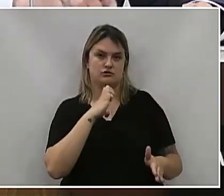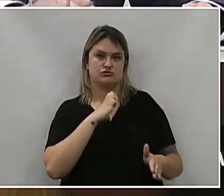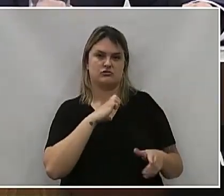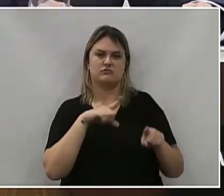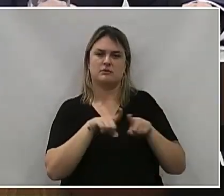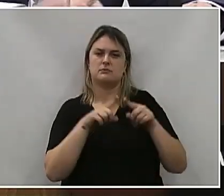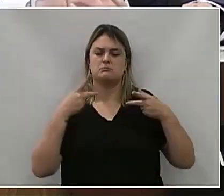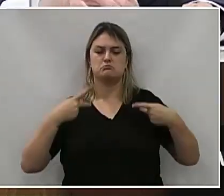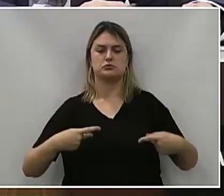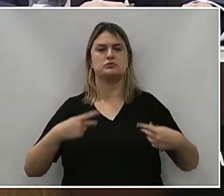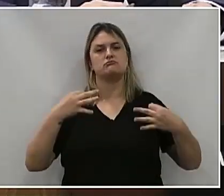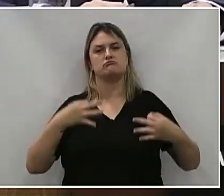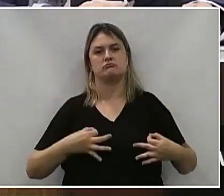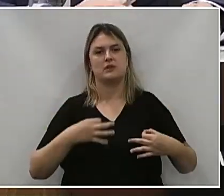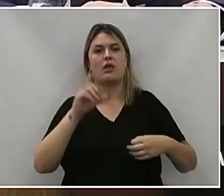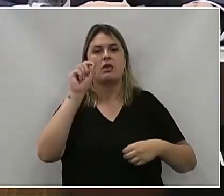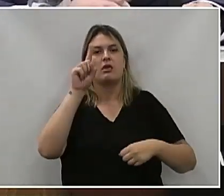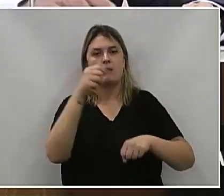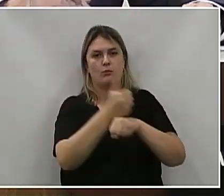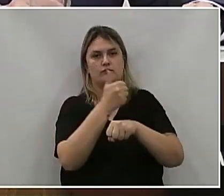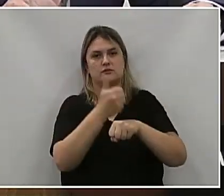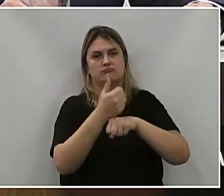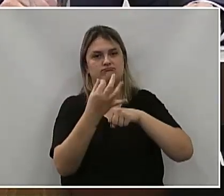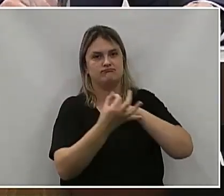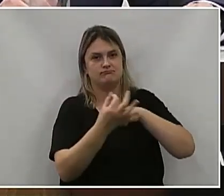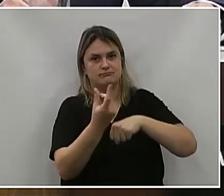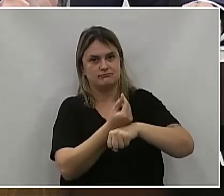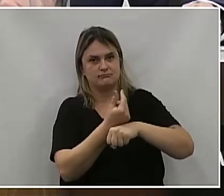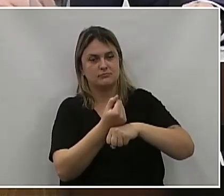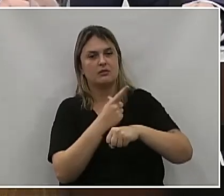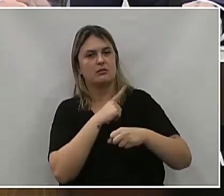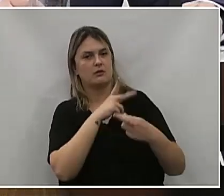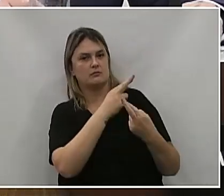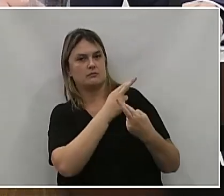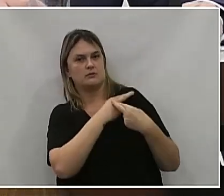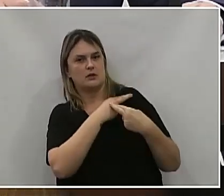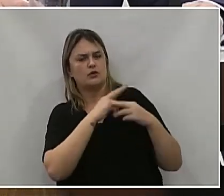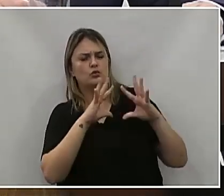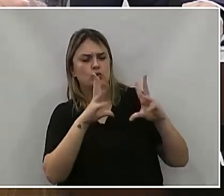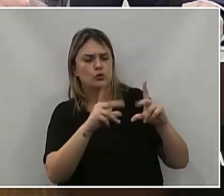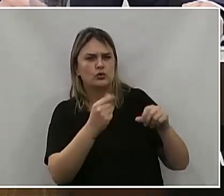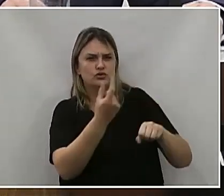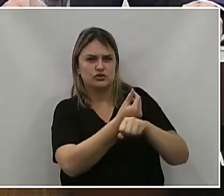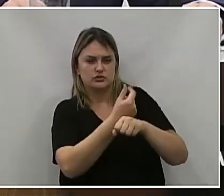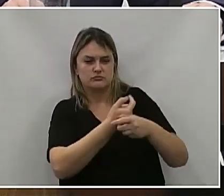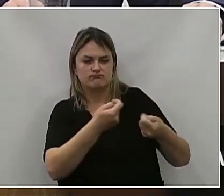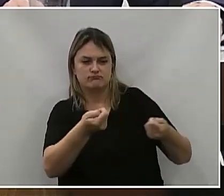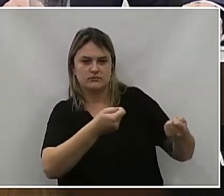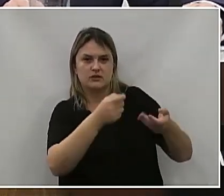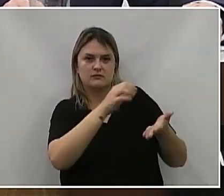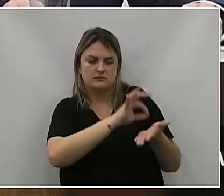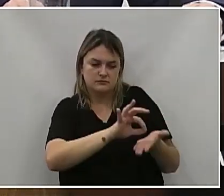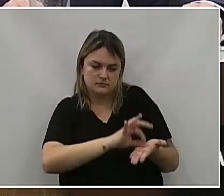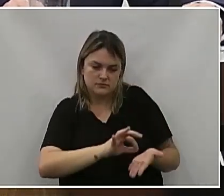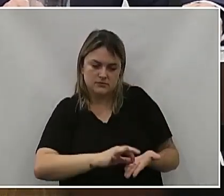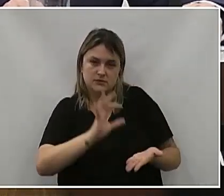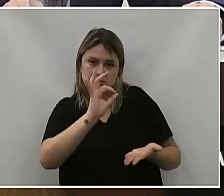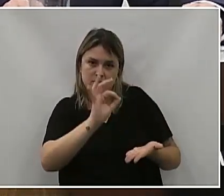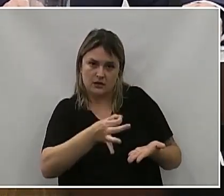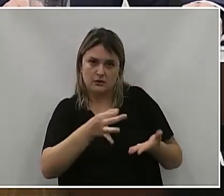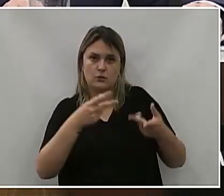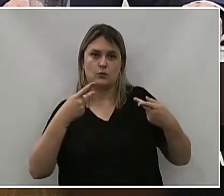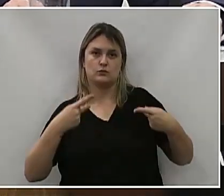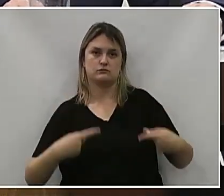a integridade. Os contadores têm a responsabilidade de garantir que todas as transações financeiras sejam registradas de forma justa